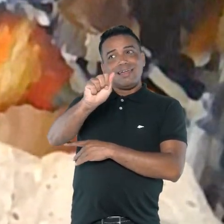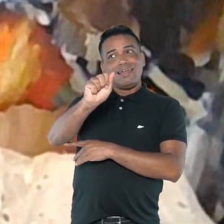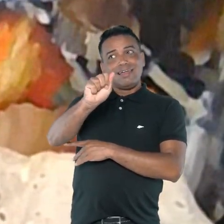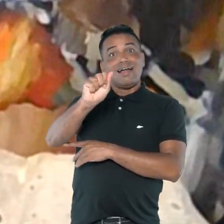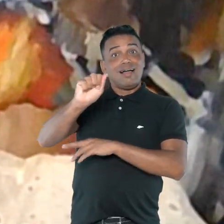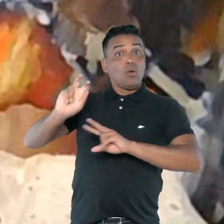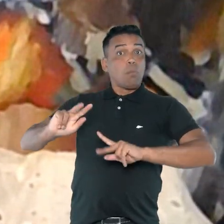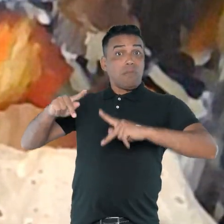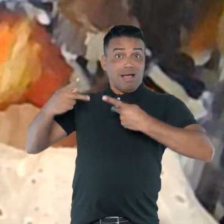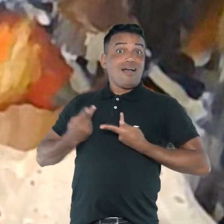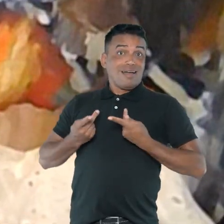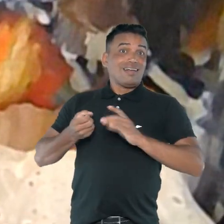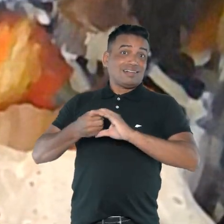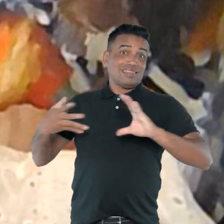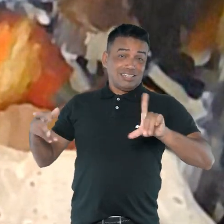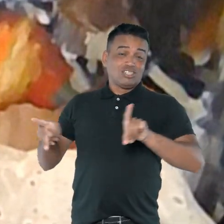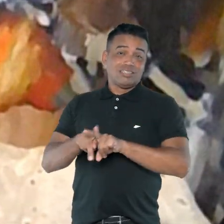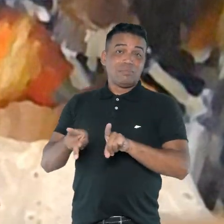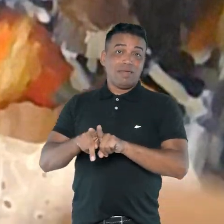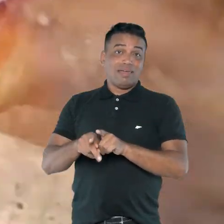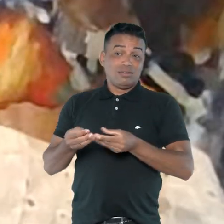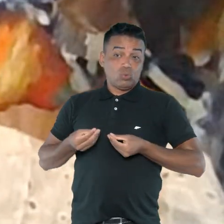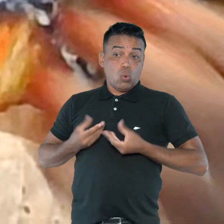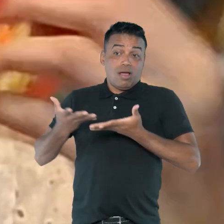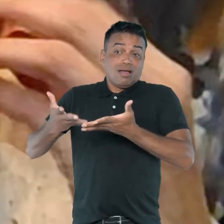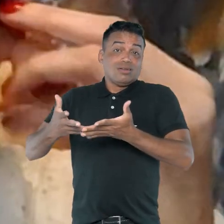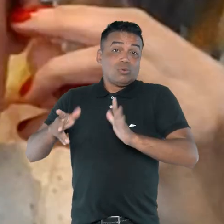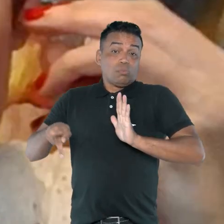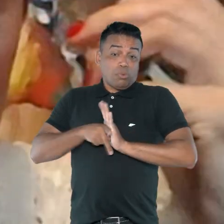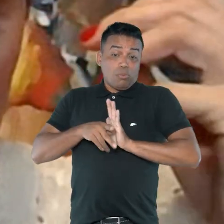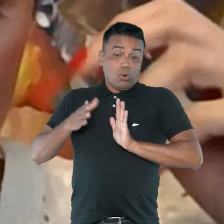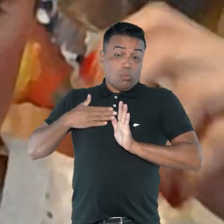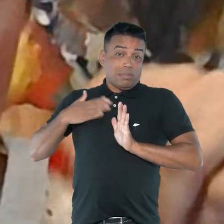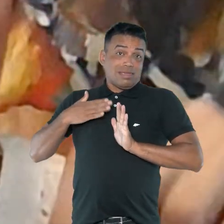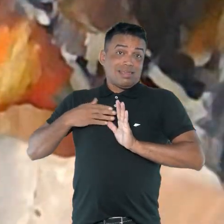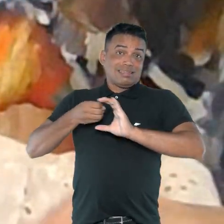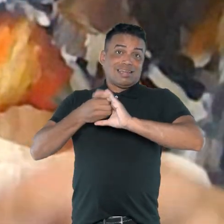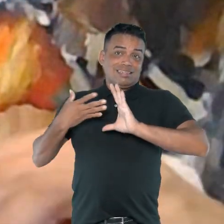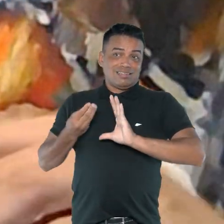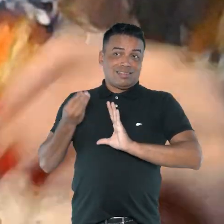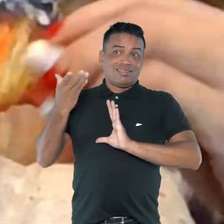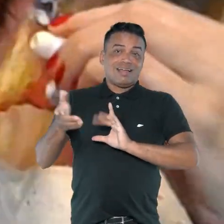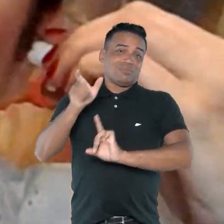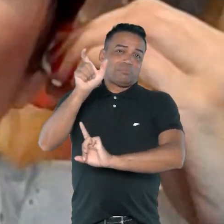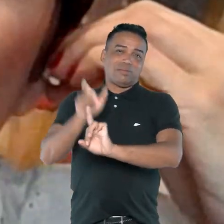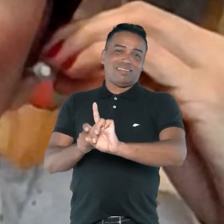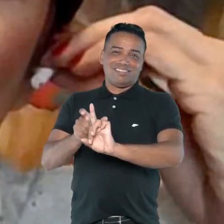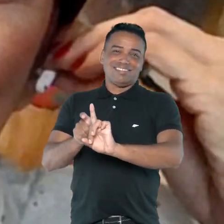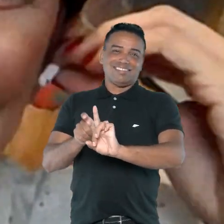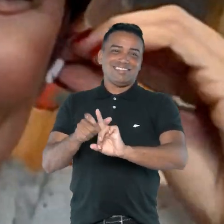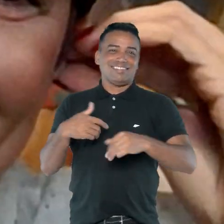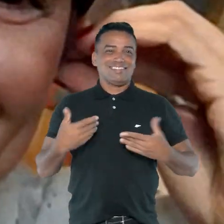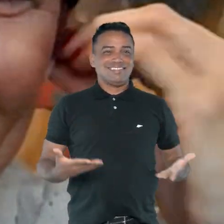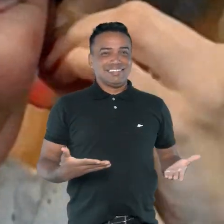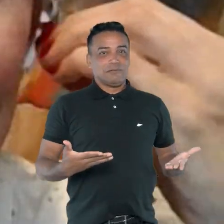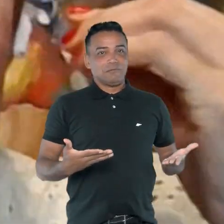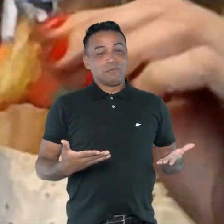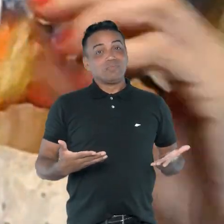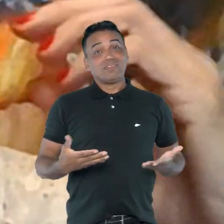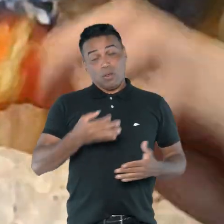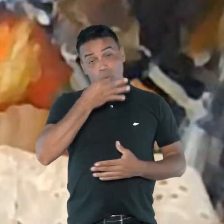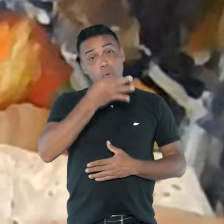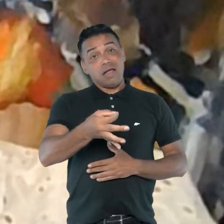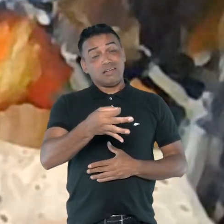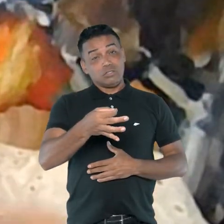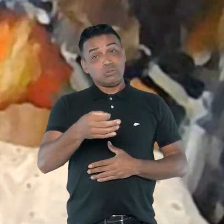tão humana quanto, doando parte de mim para aquilo também. É. E